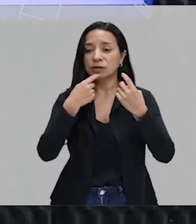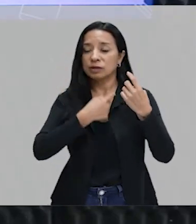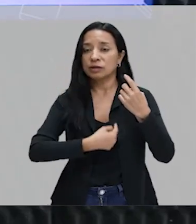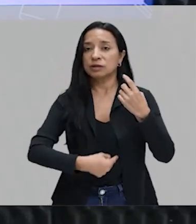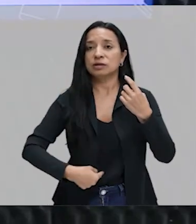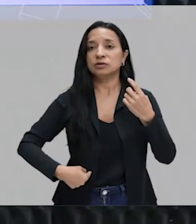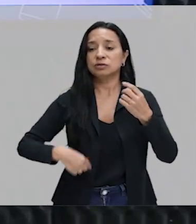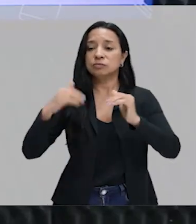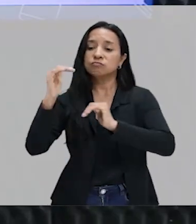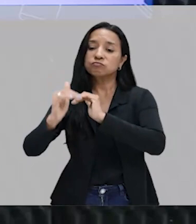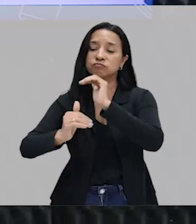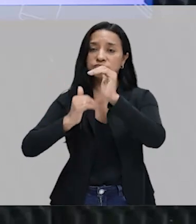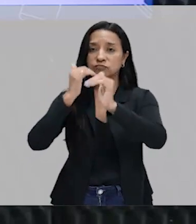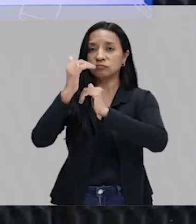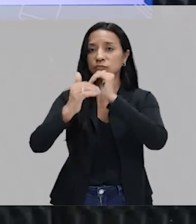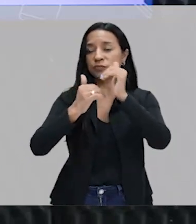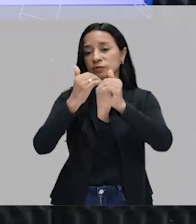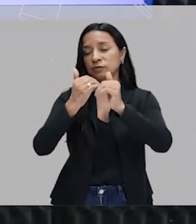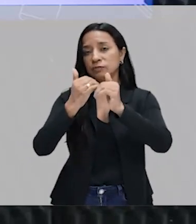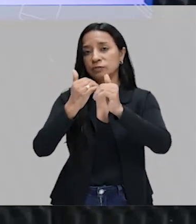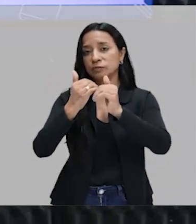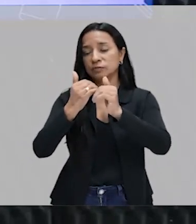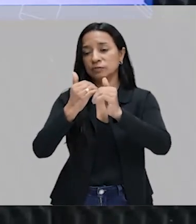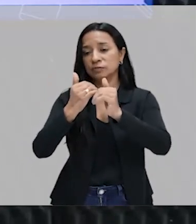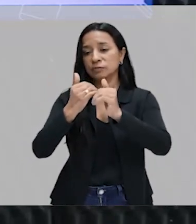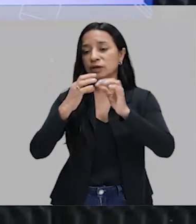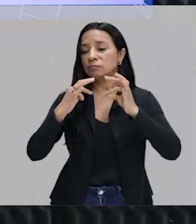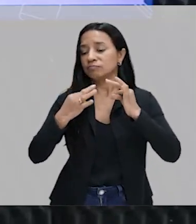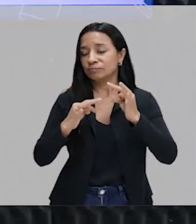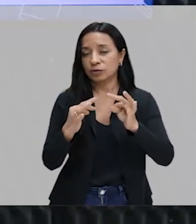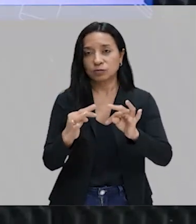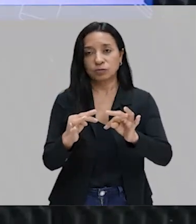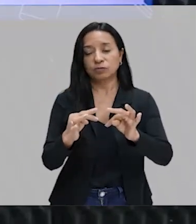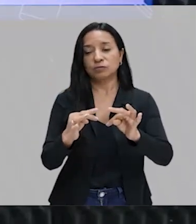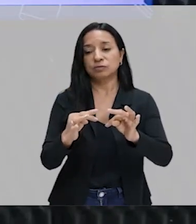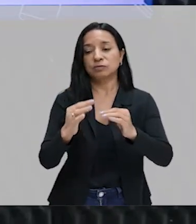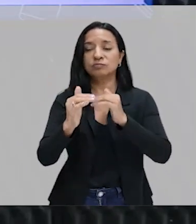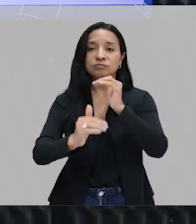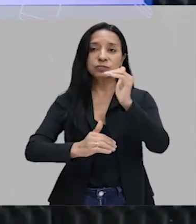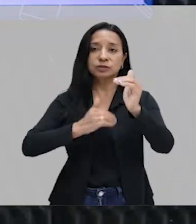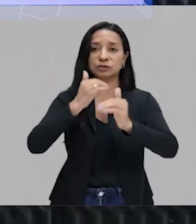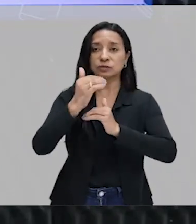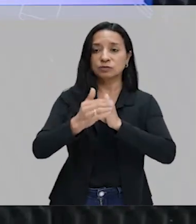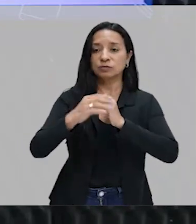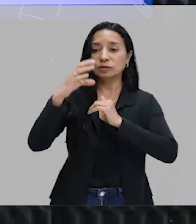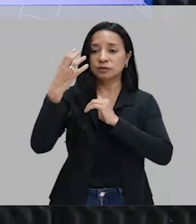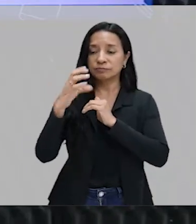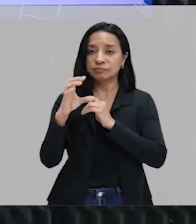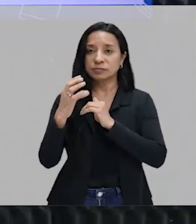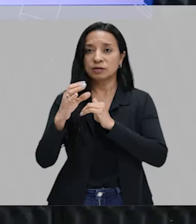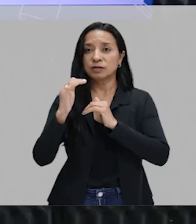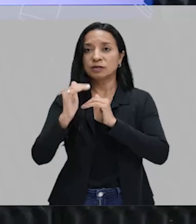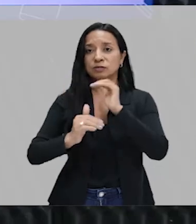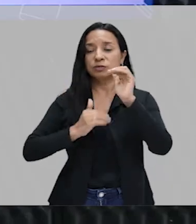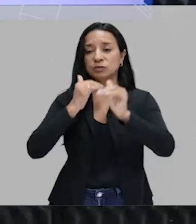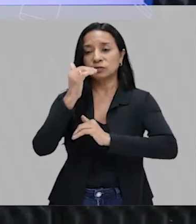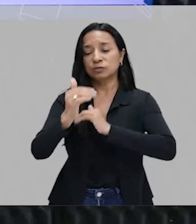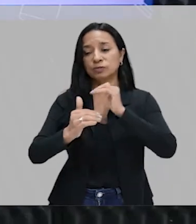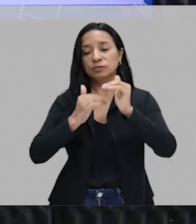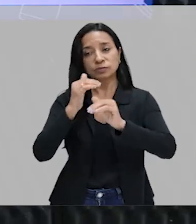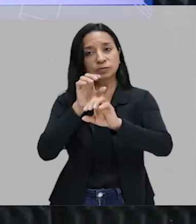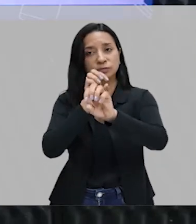em se desenvolver a sua tecnologia, desenvolver a sua ciência, desenvolver a